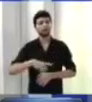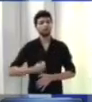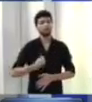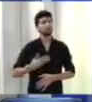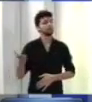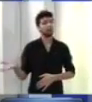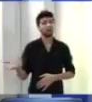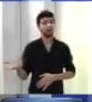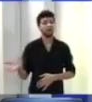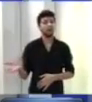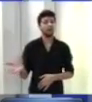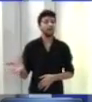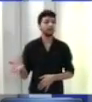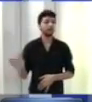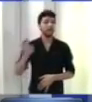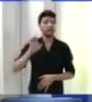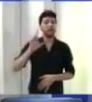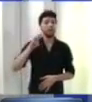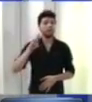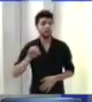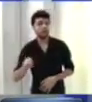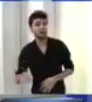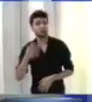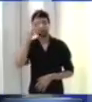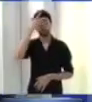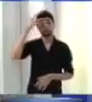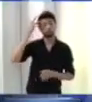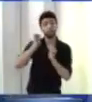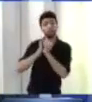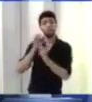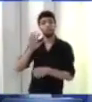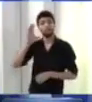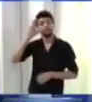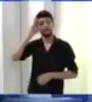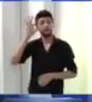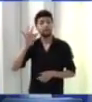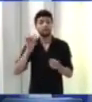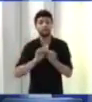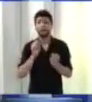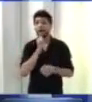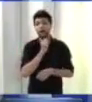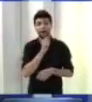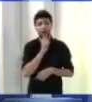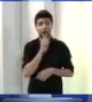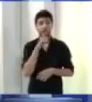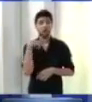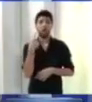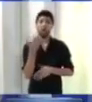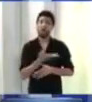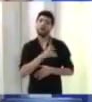lá, humano, pessoas junto com o Firmino, e não fizeram. E agora